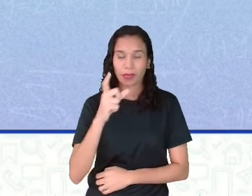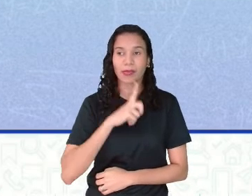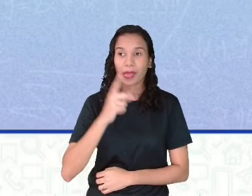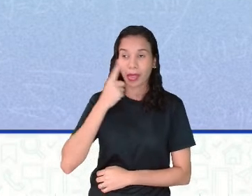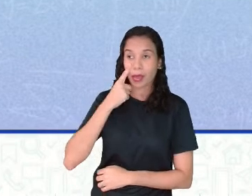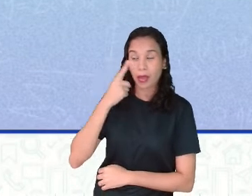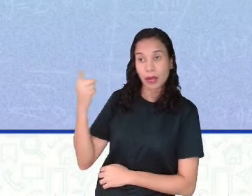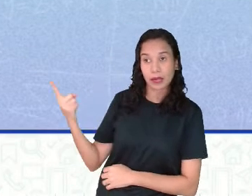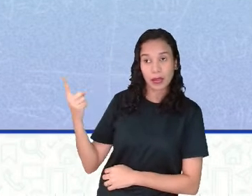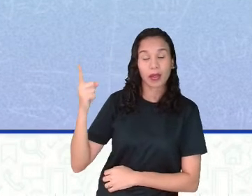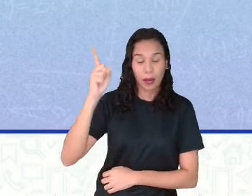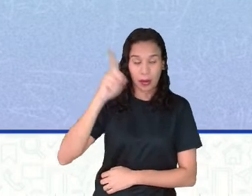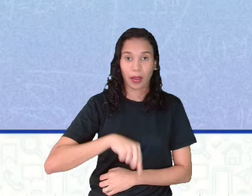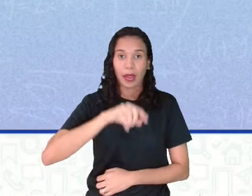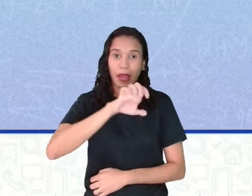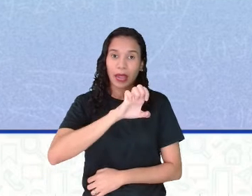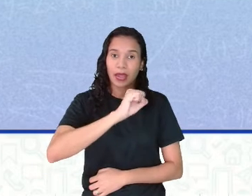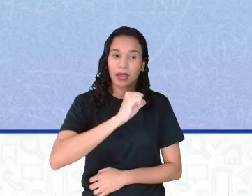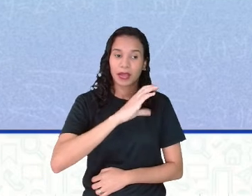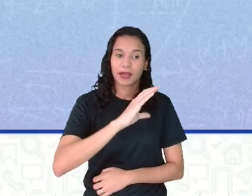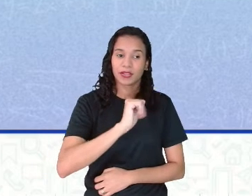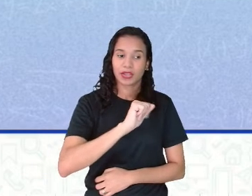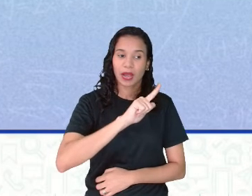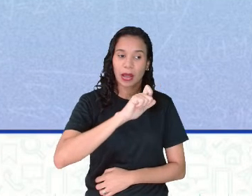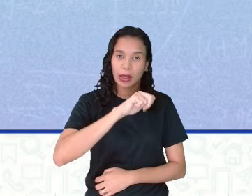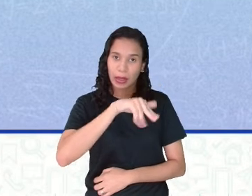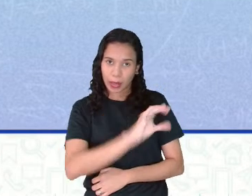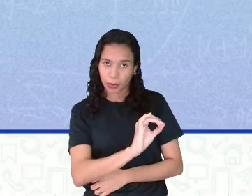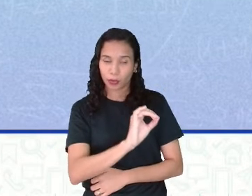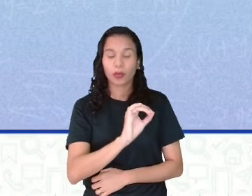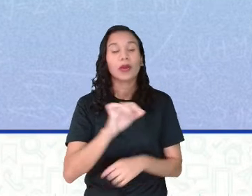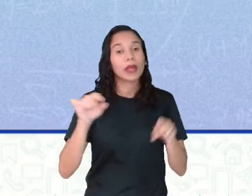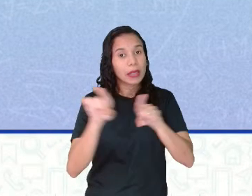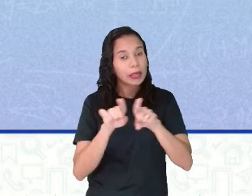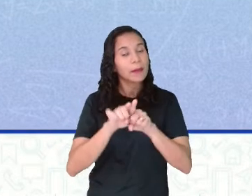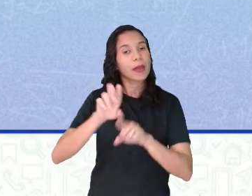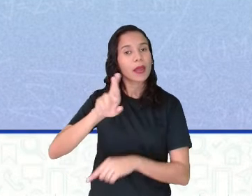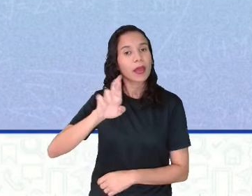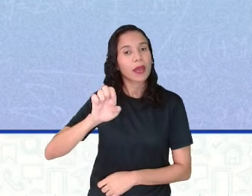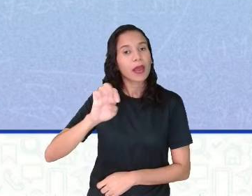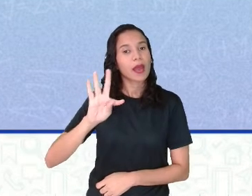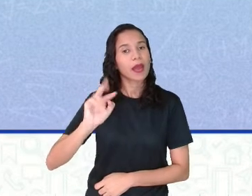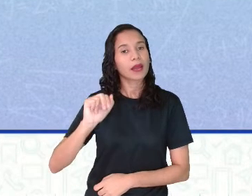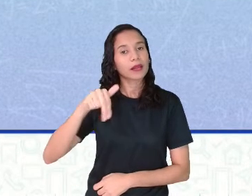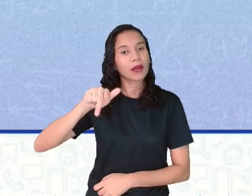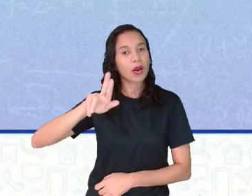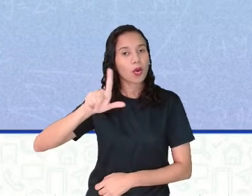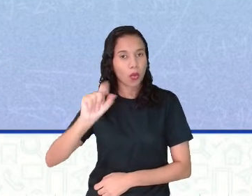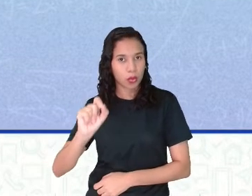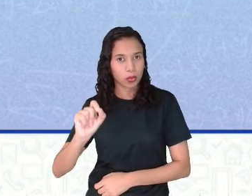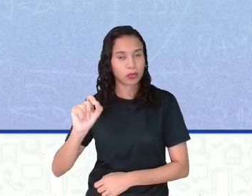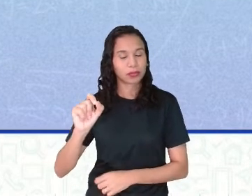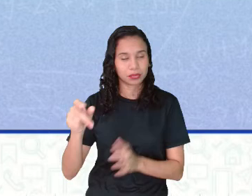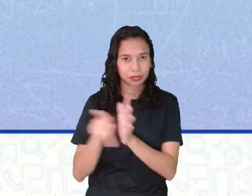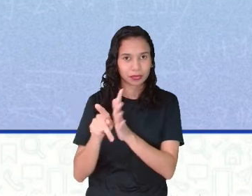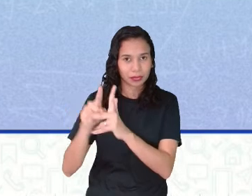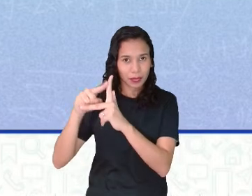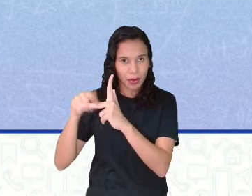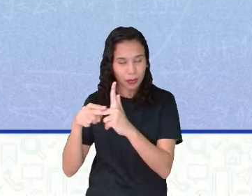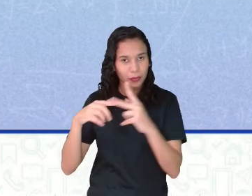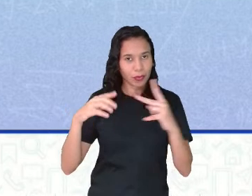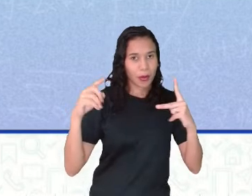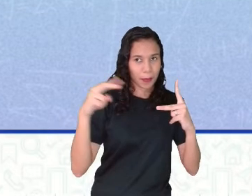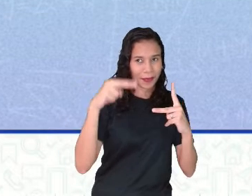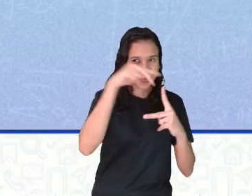aí, ele é escaleno em relação aos lados e ele é retângulo em relação aos ângulos.